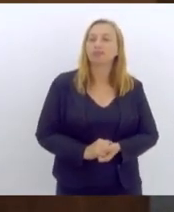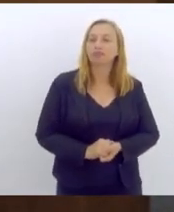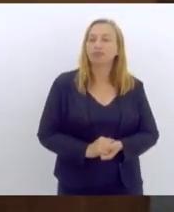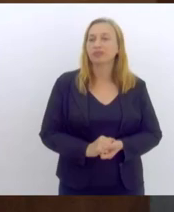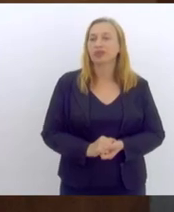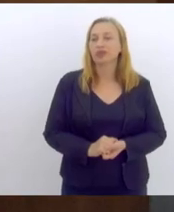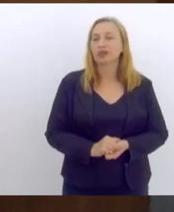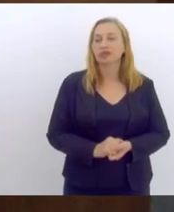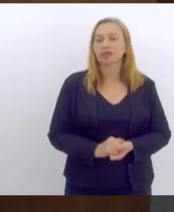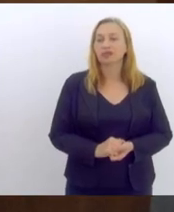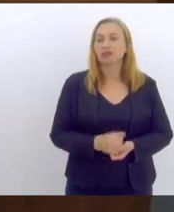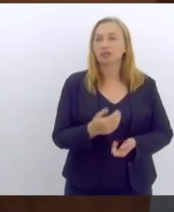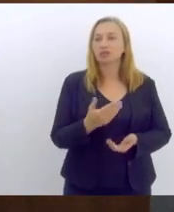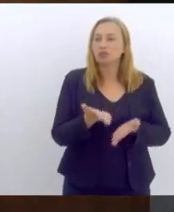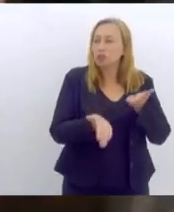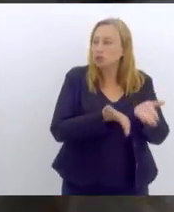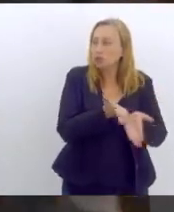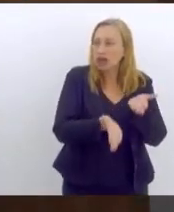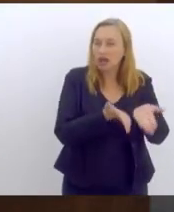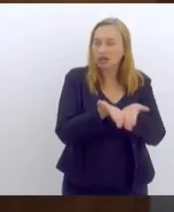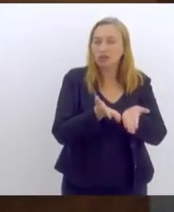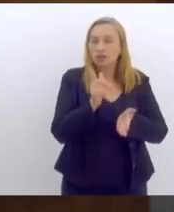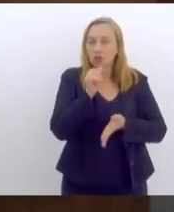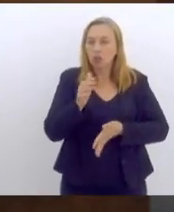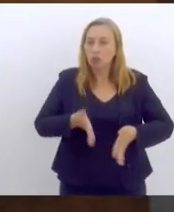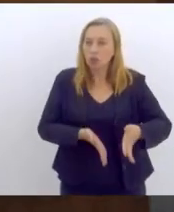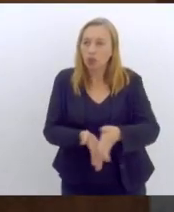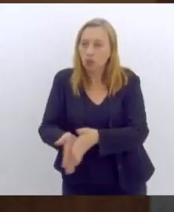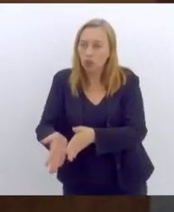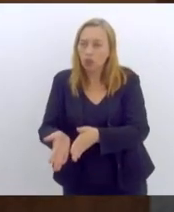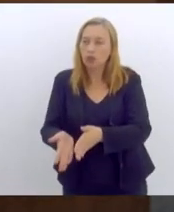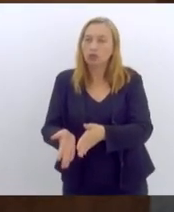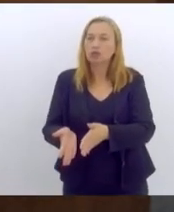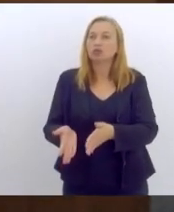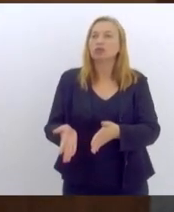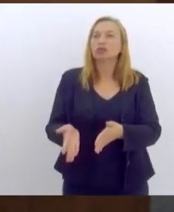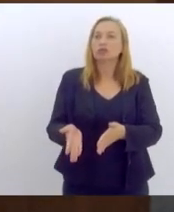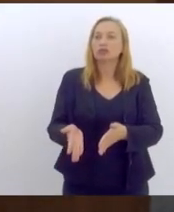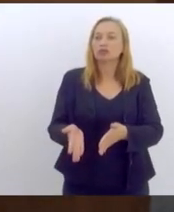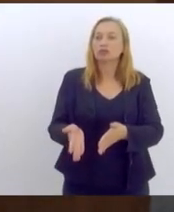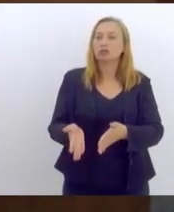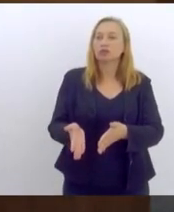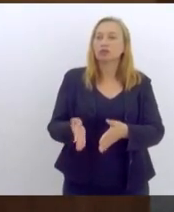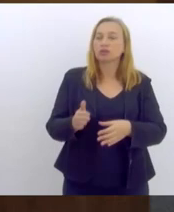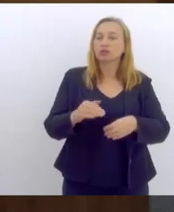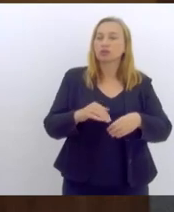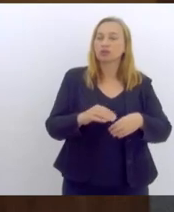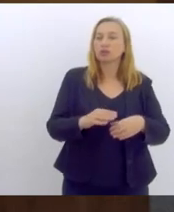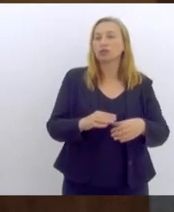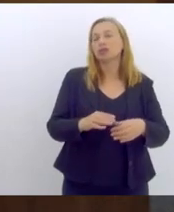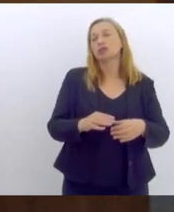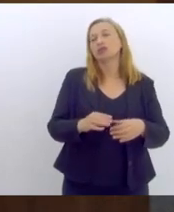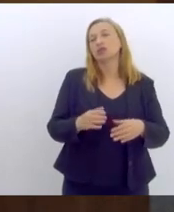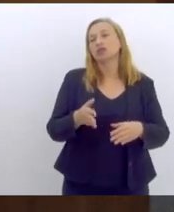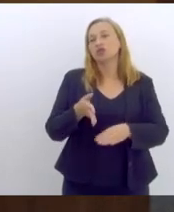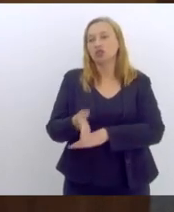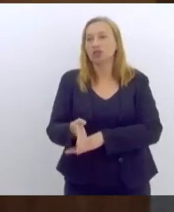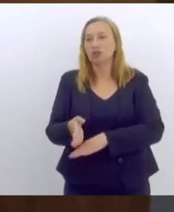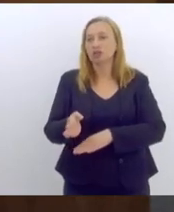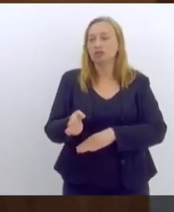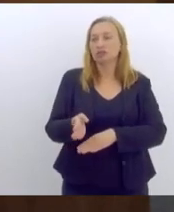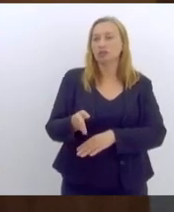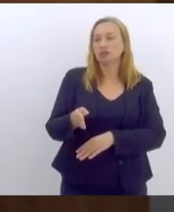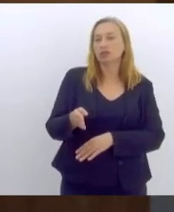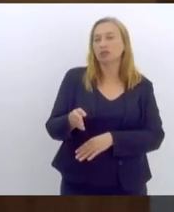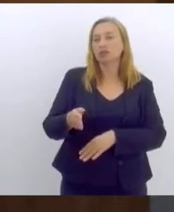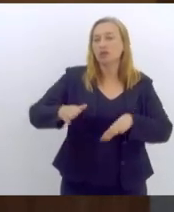desde da preservação de rios, que atinge efetivamente essas baías e essas praias, as orlas